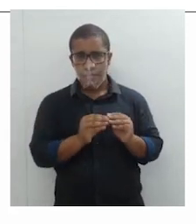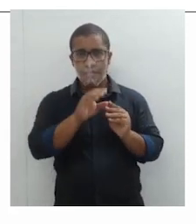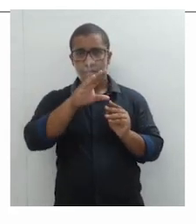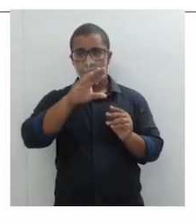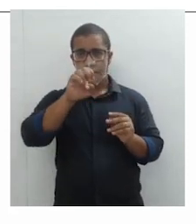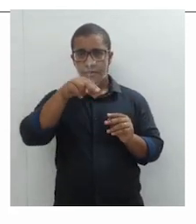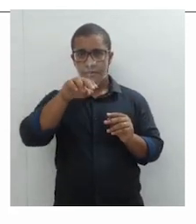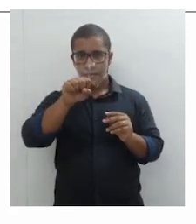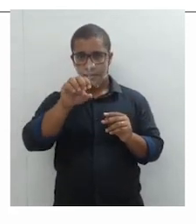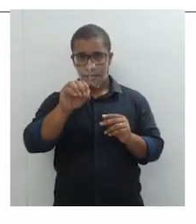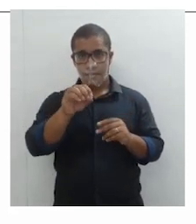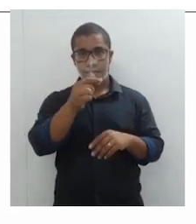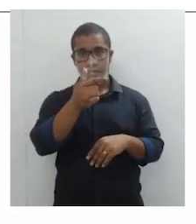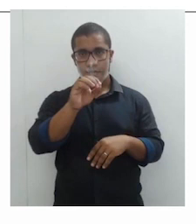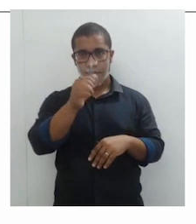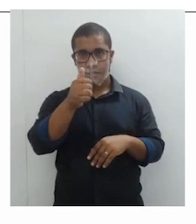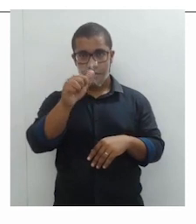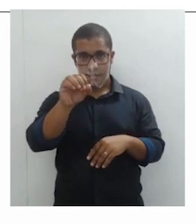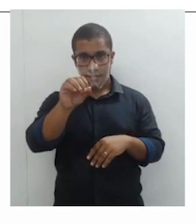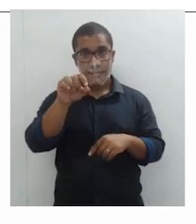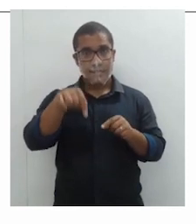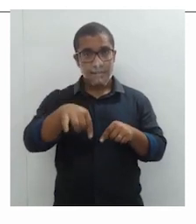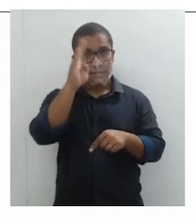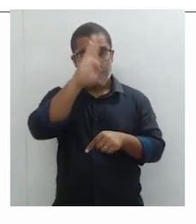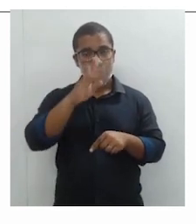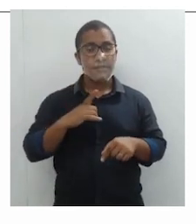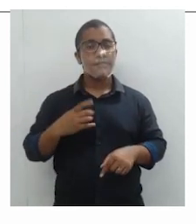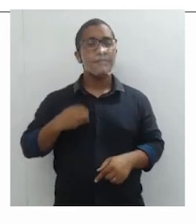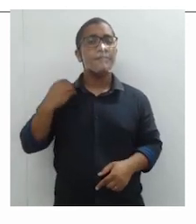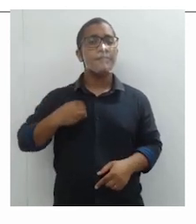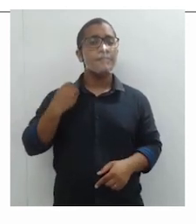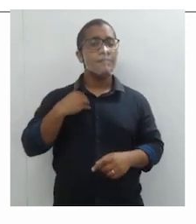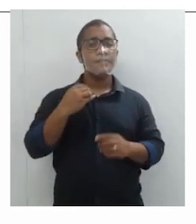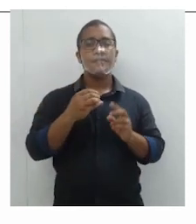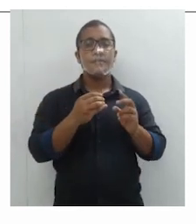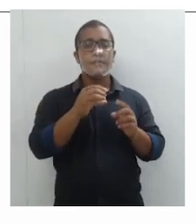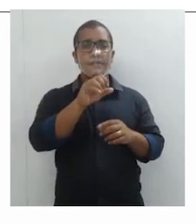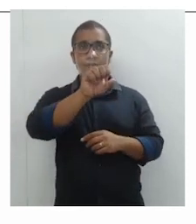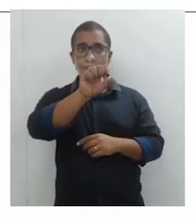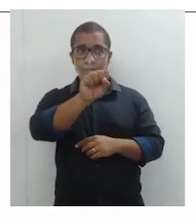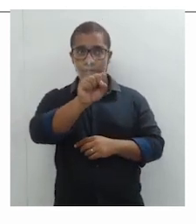2010 do Brasil vivem 896